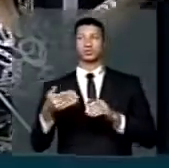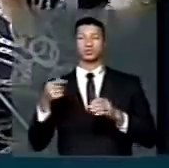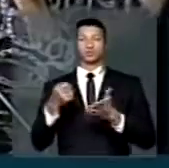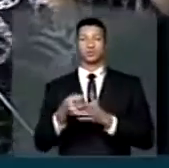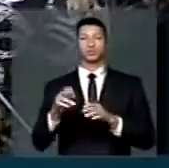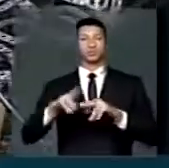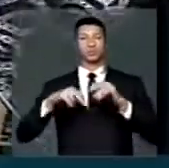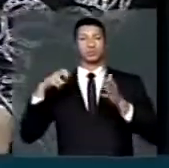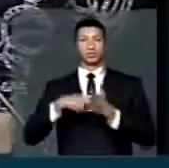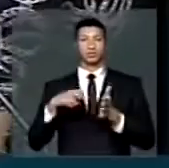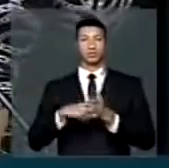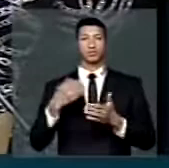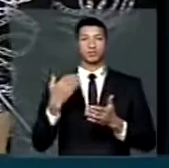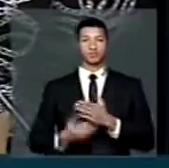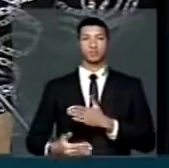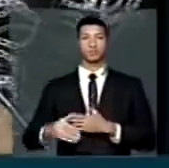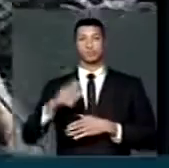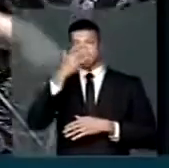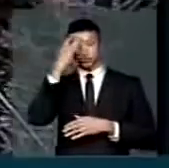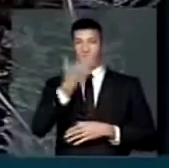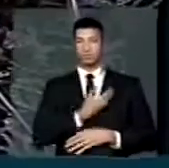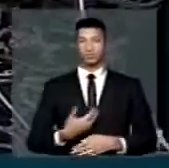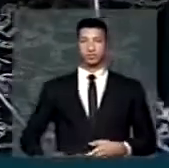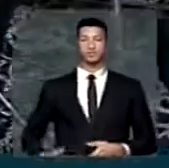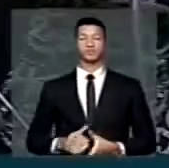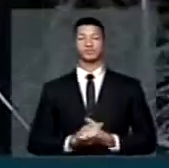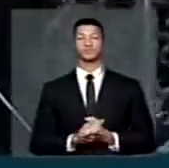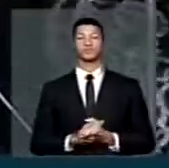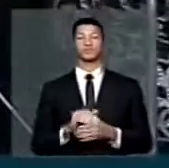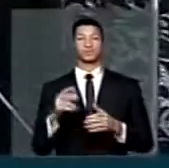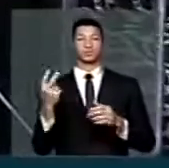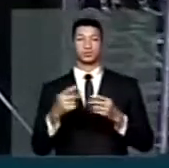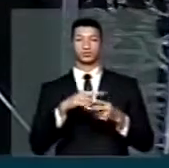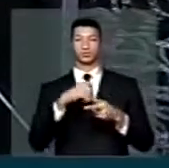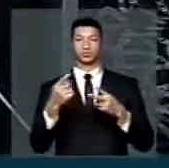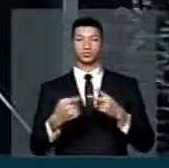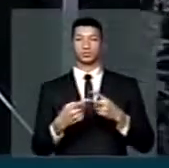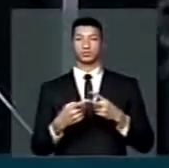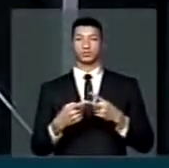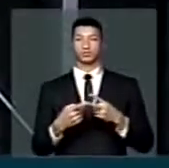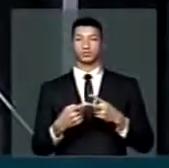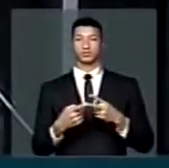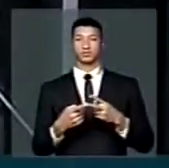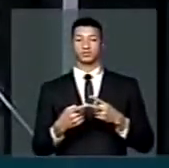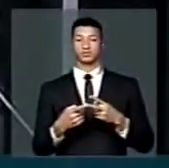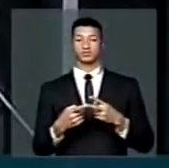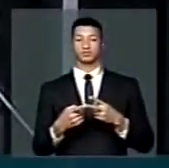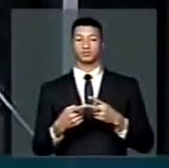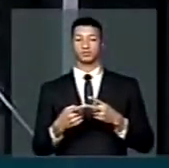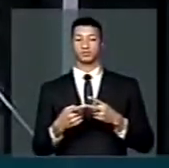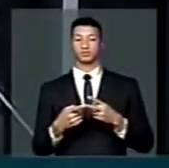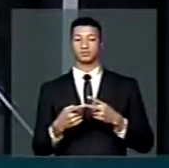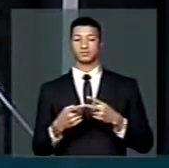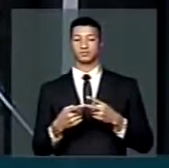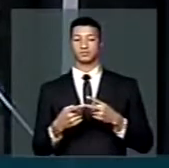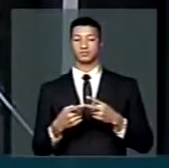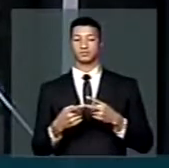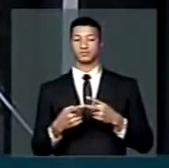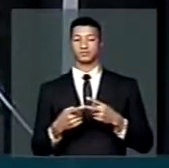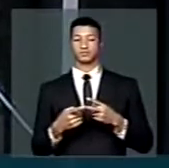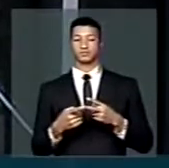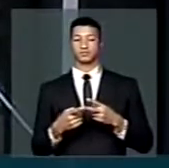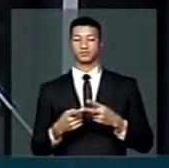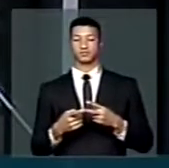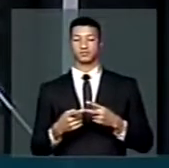a pena da perda do cargo ou da função pública, e a segunda situação, quando a condenação criminal tenha por efeito a perda do